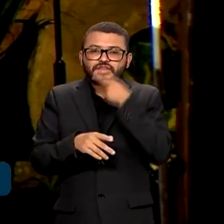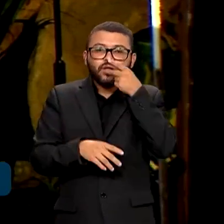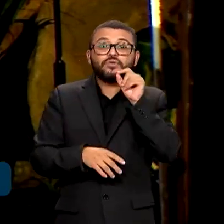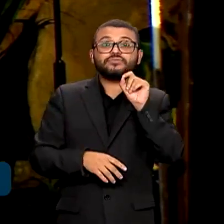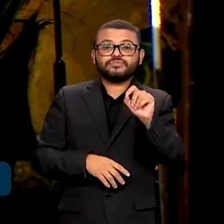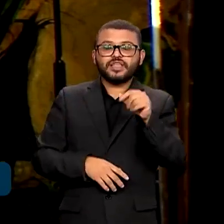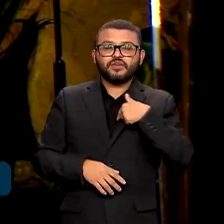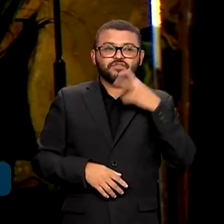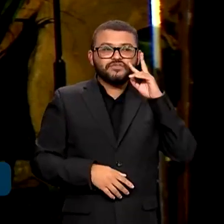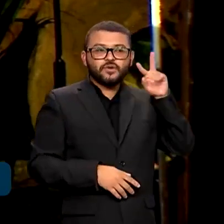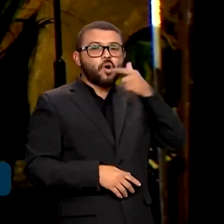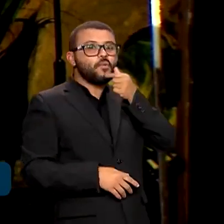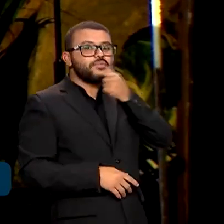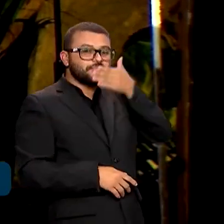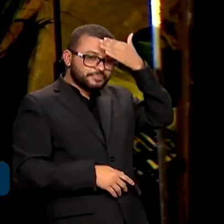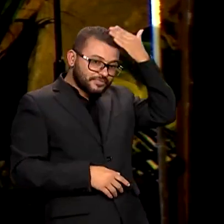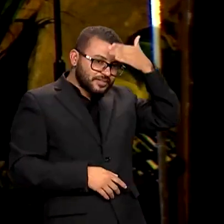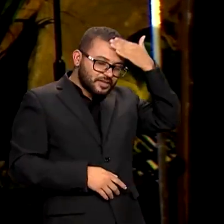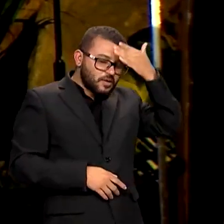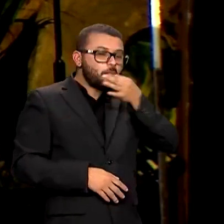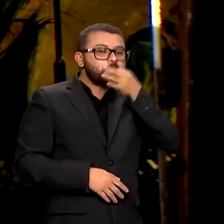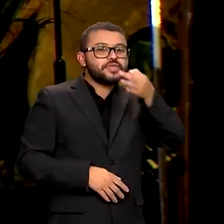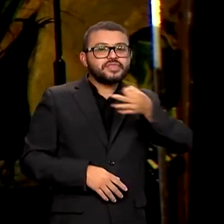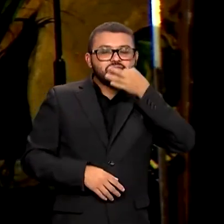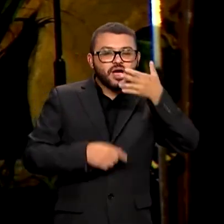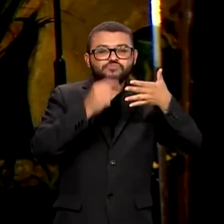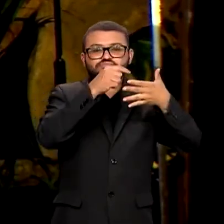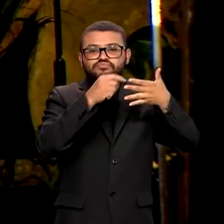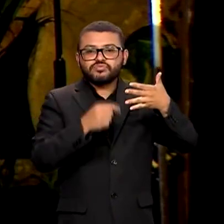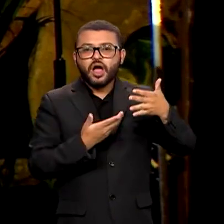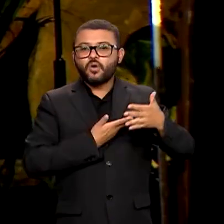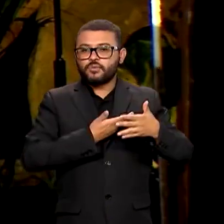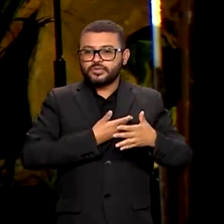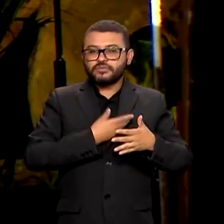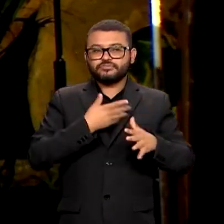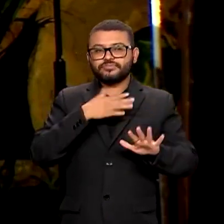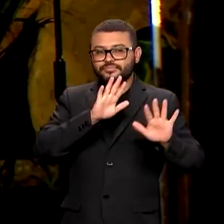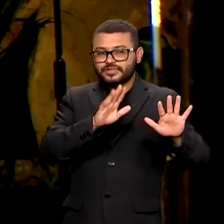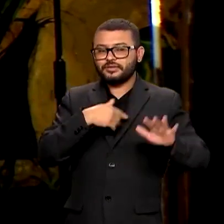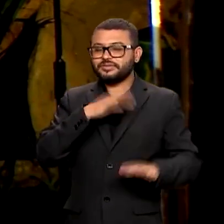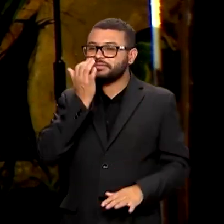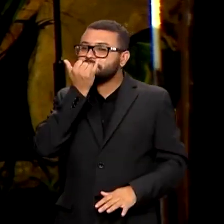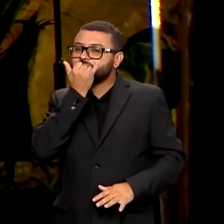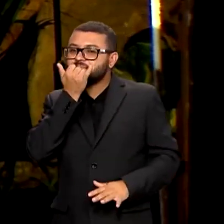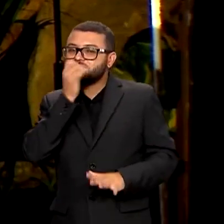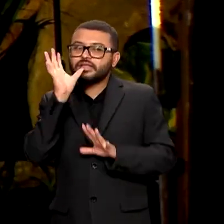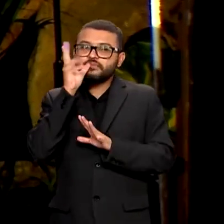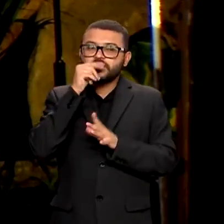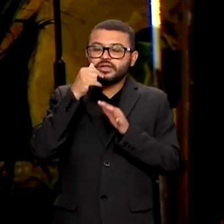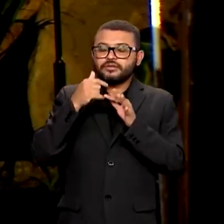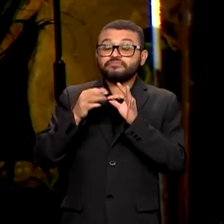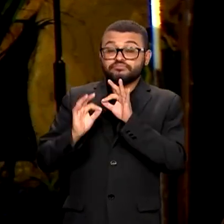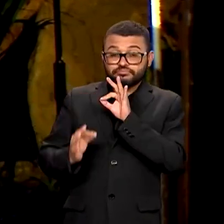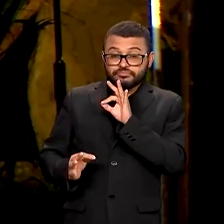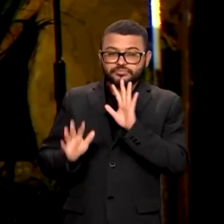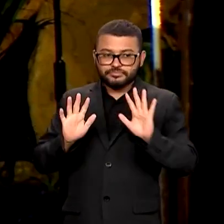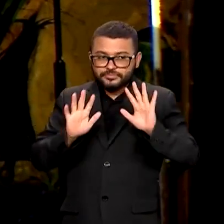eu vi o Márcio recomendando ali alguns colegas, não é? Eu já estou extrapolando, mas